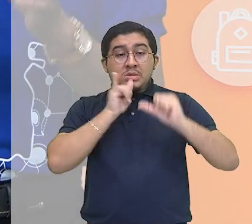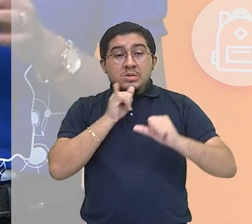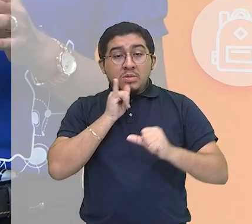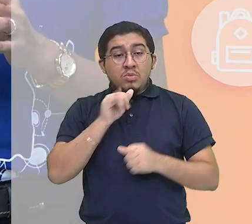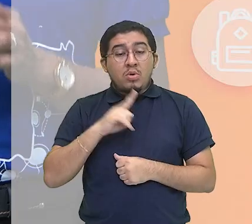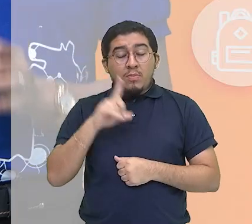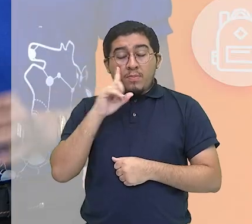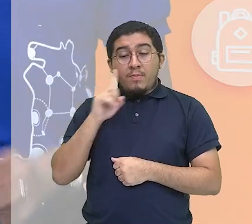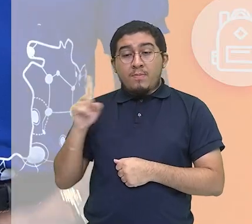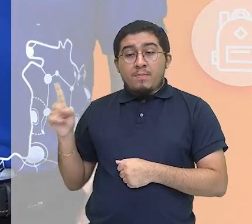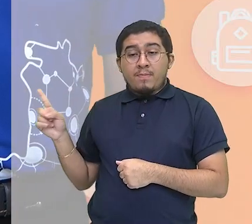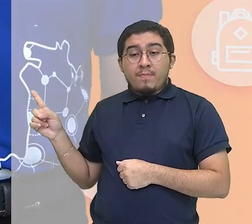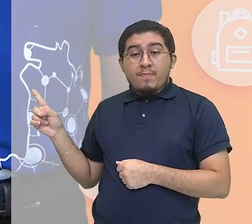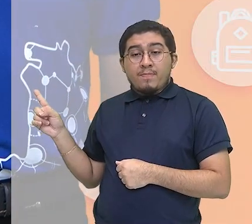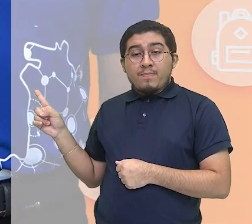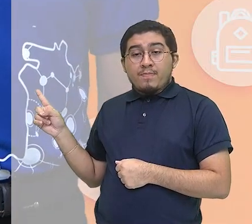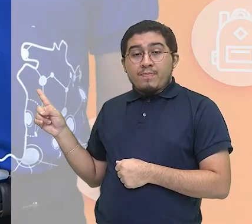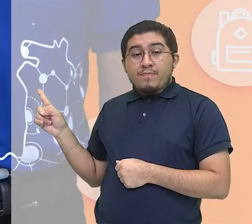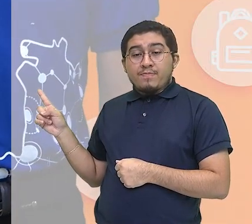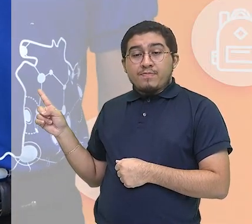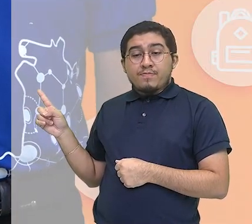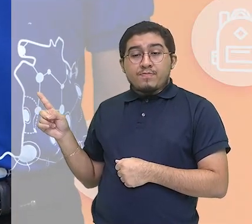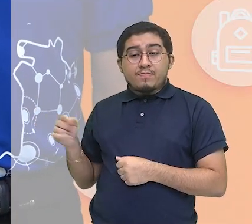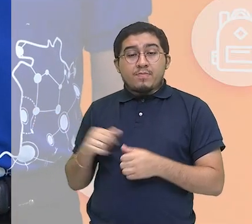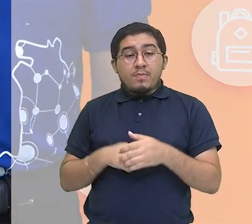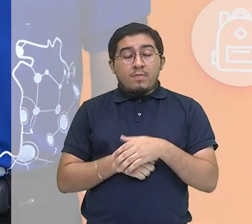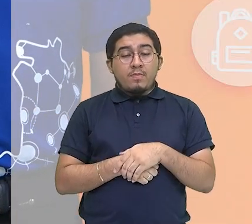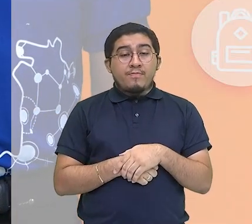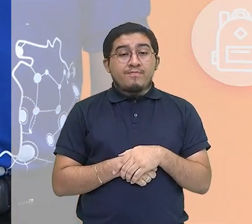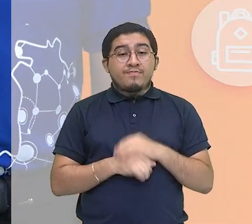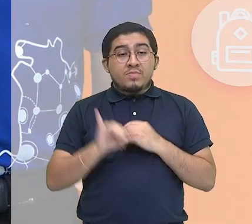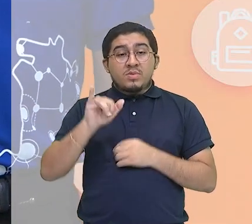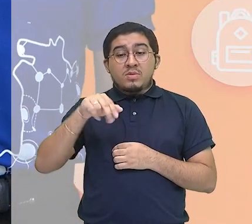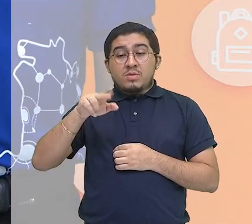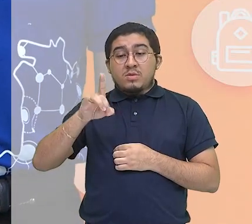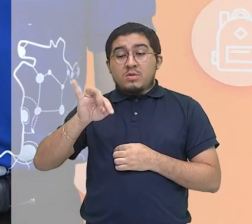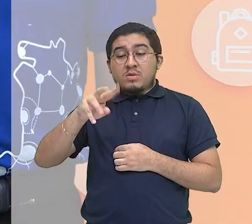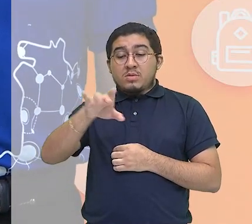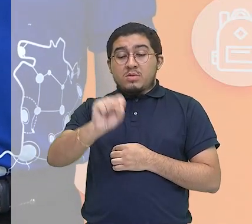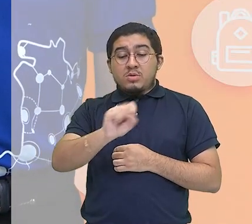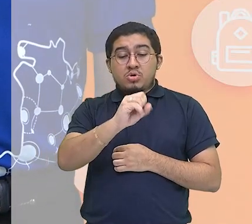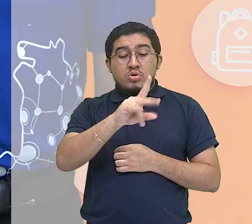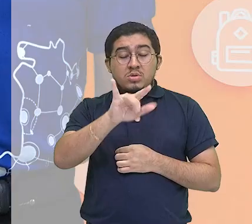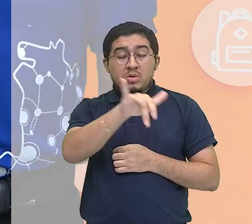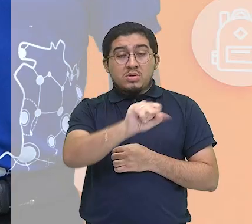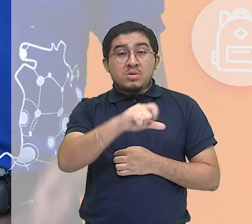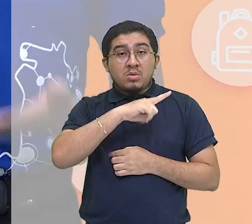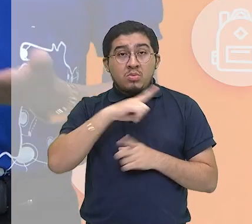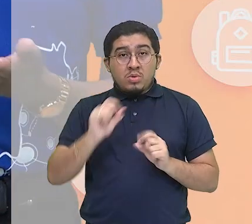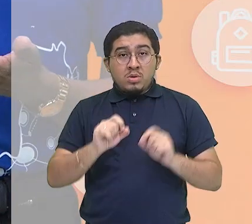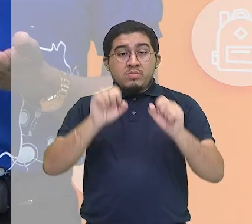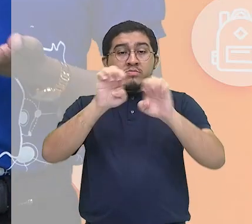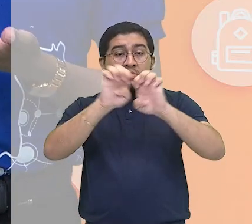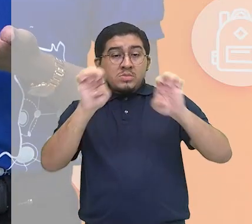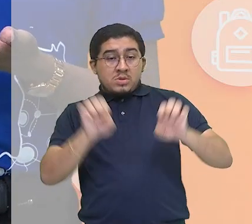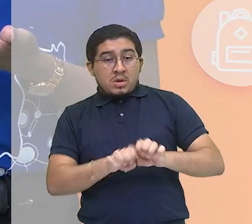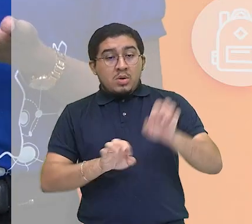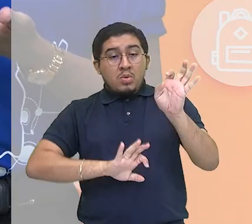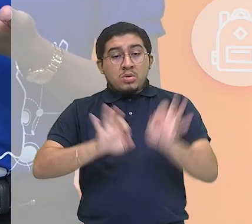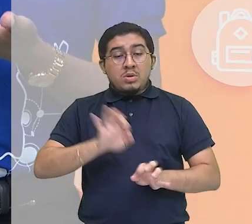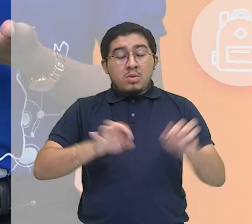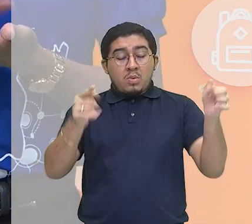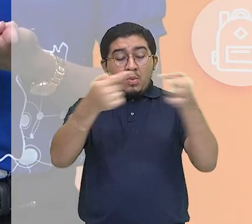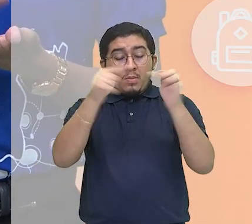índices sociais. Os índices sociais são medidas compostas que combinam, olha